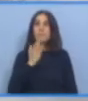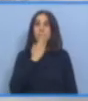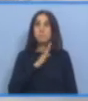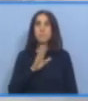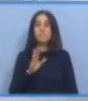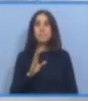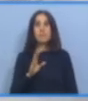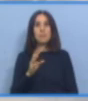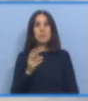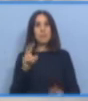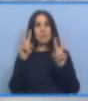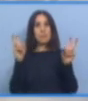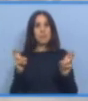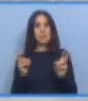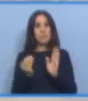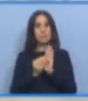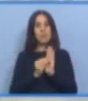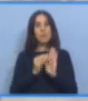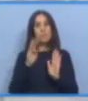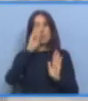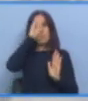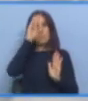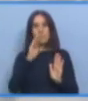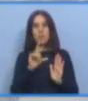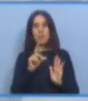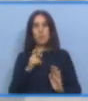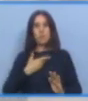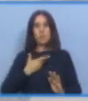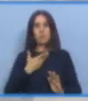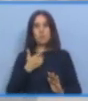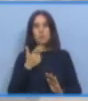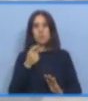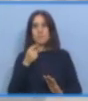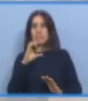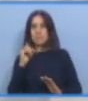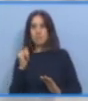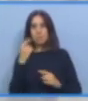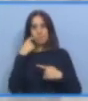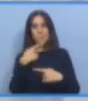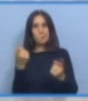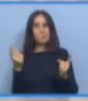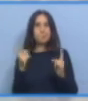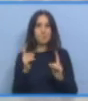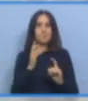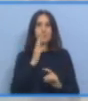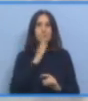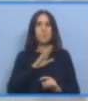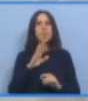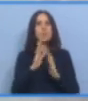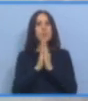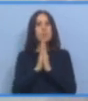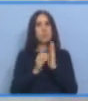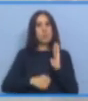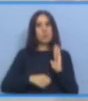para a agenda do tema com a encíclica do Papa Laudato Si. Há uma rede constituída na Igreja Católica em Portugal, Cuidado da Casa